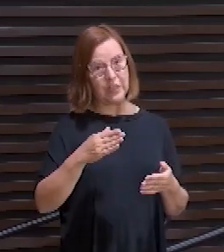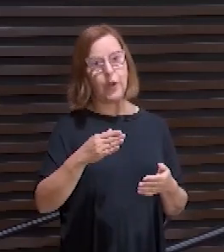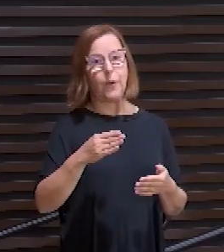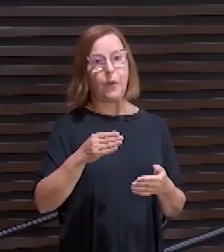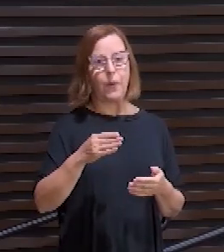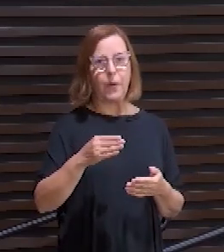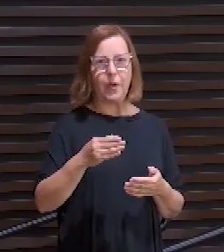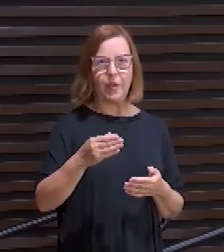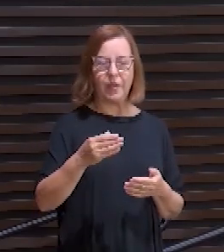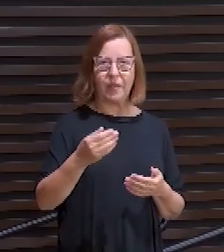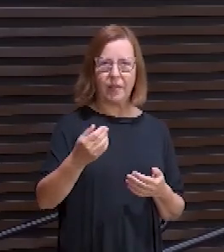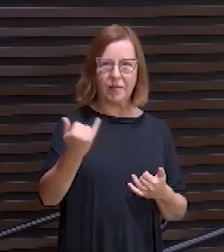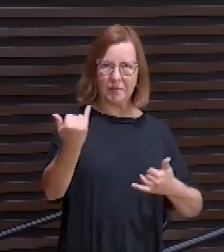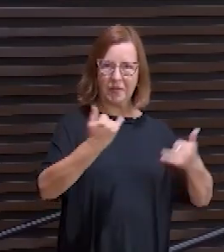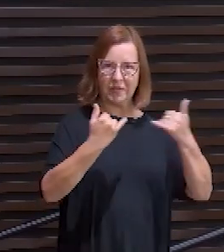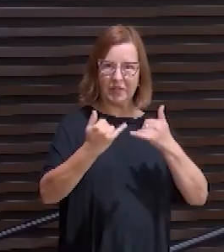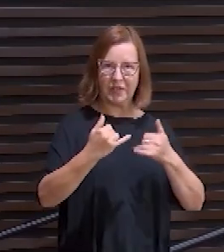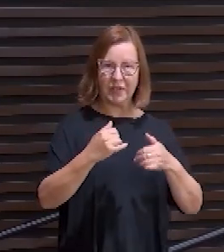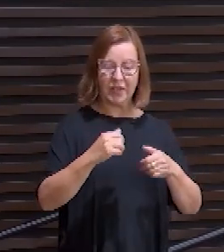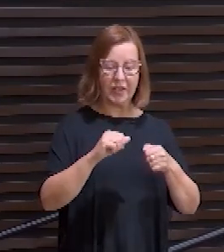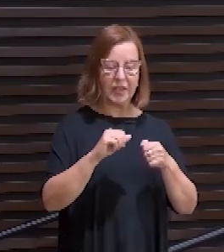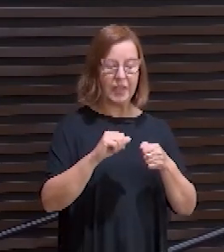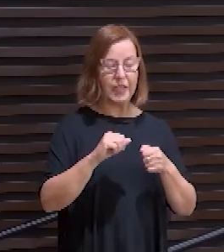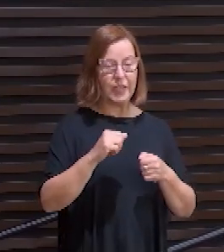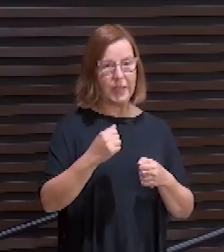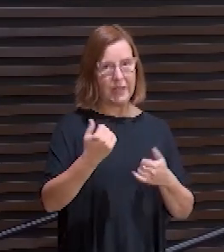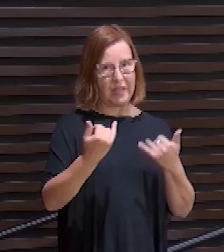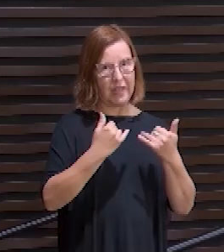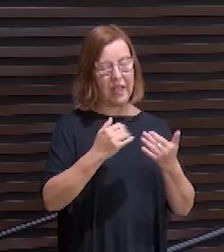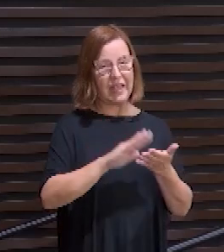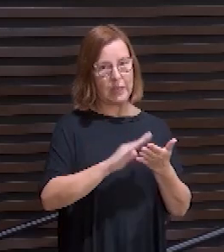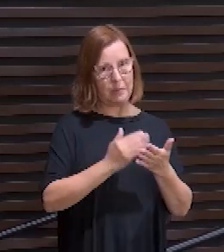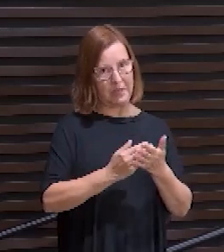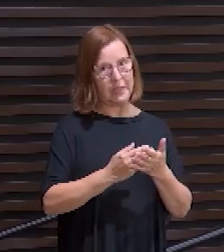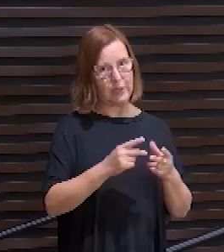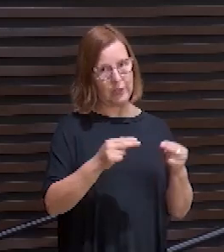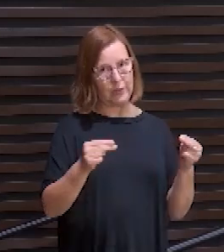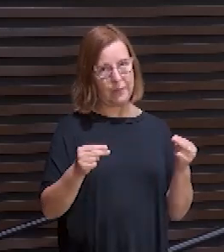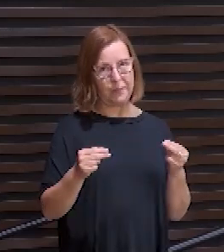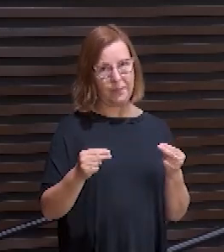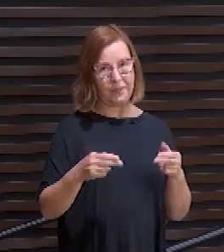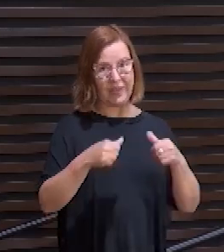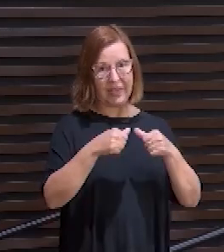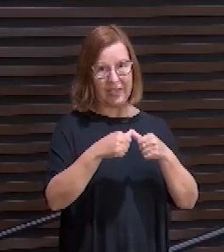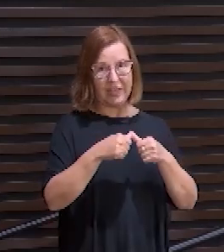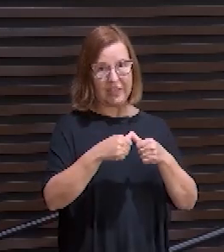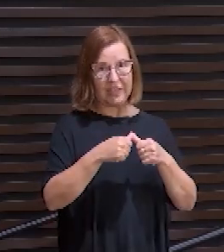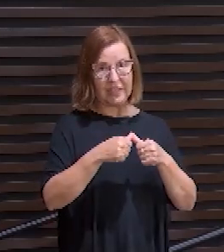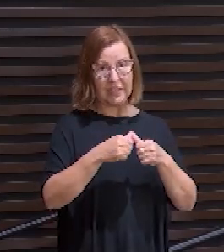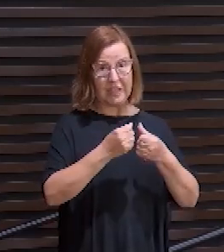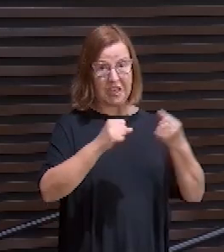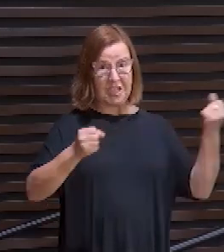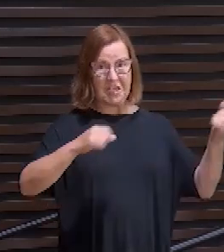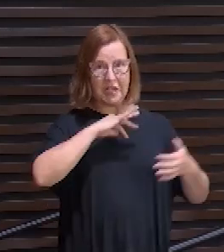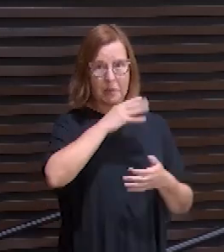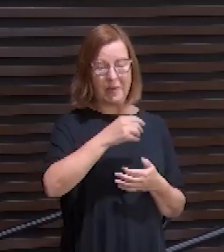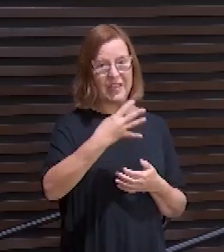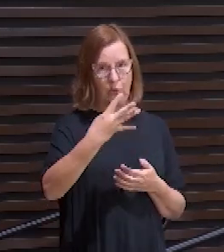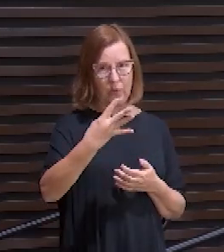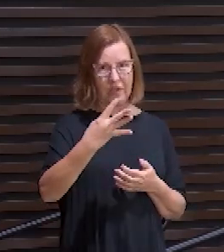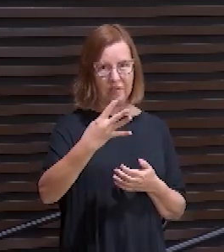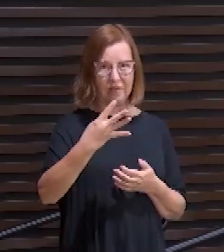a interpretação das coisas. 2 pontos. Estes grandes animais que são 4